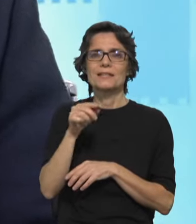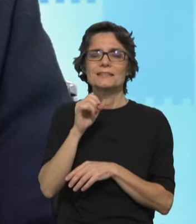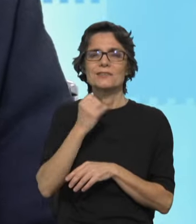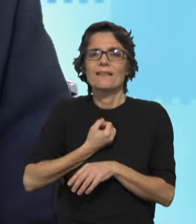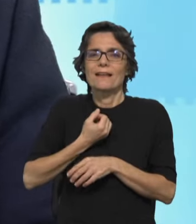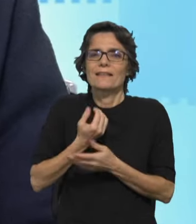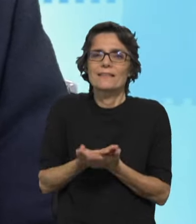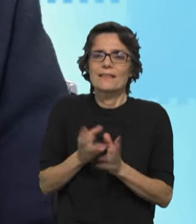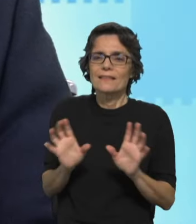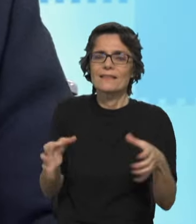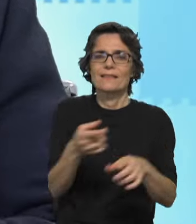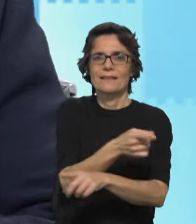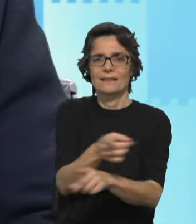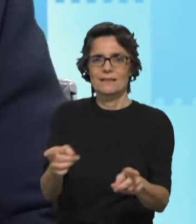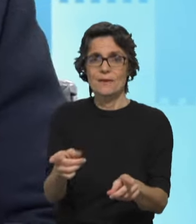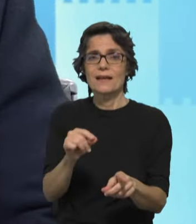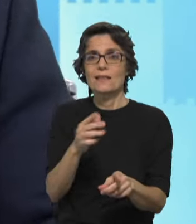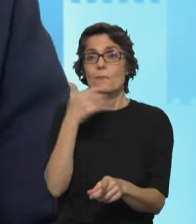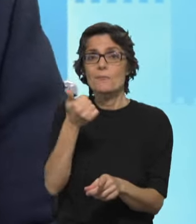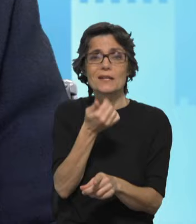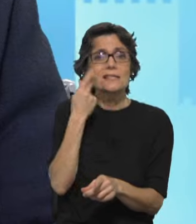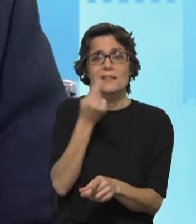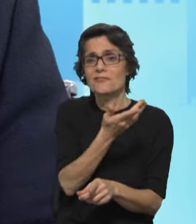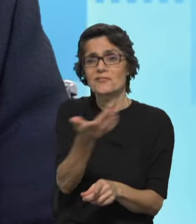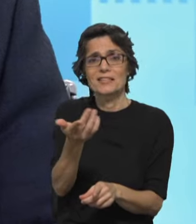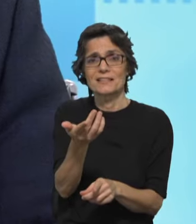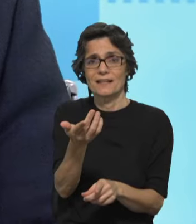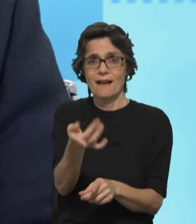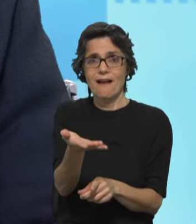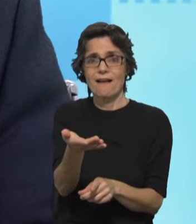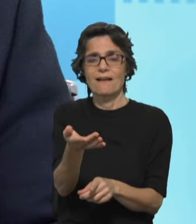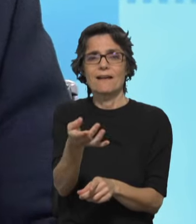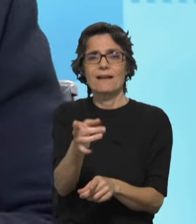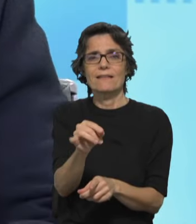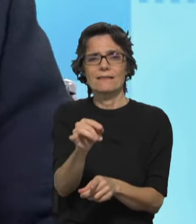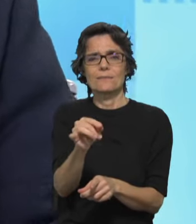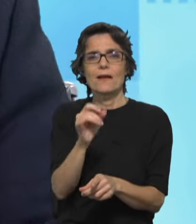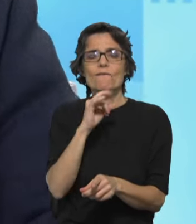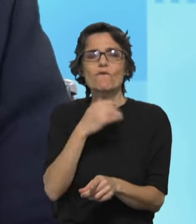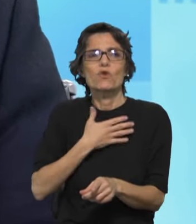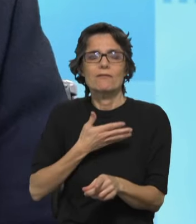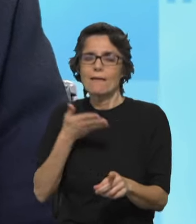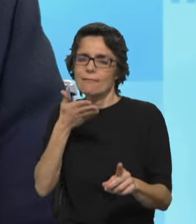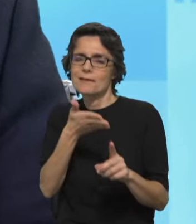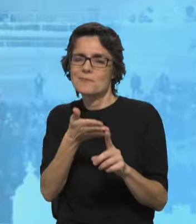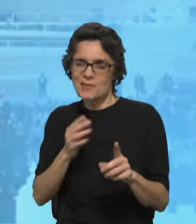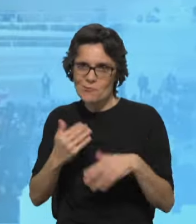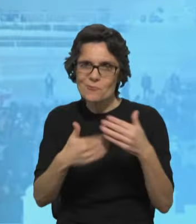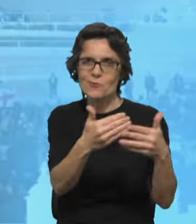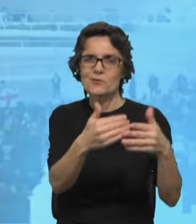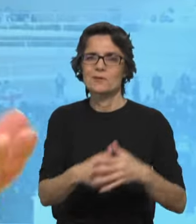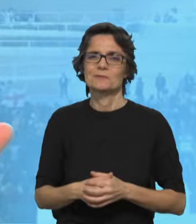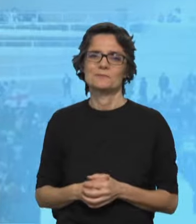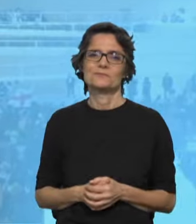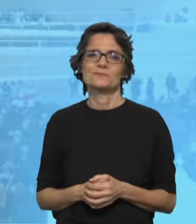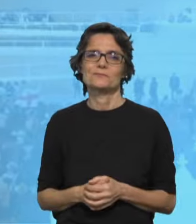à própria comunidade e que dá beleza à vida da comunidade e que lhe dá fogo para a missão. E poderíamos detalhar